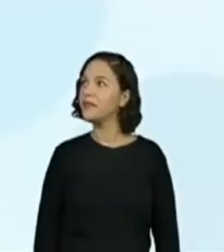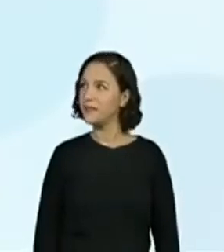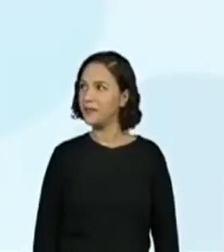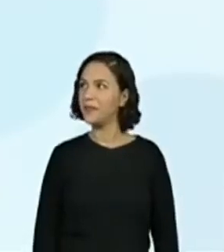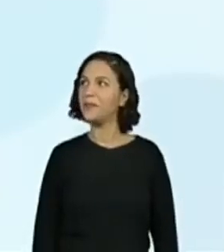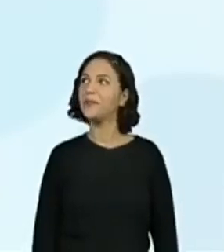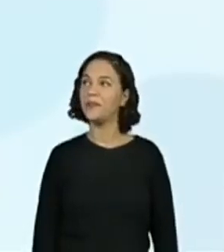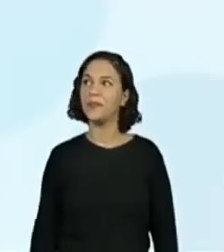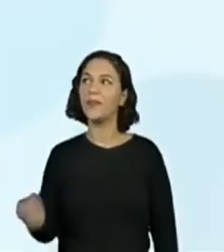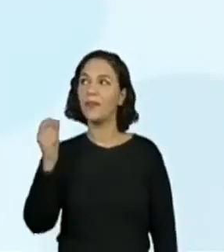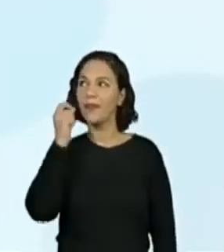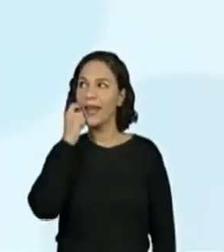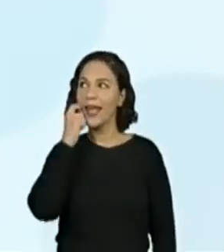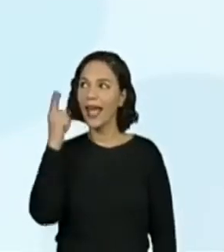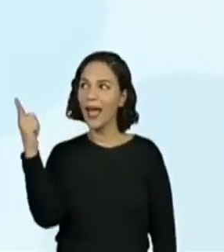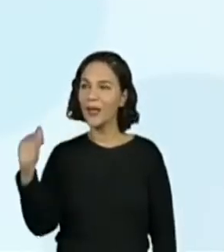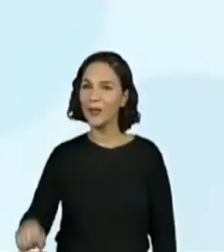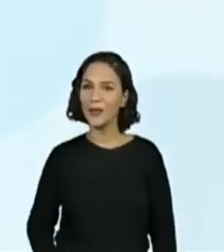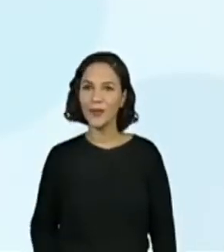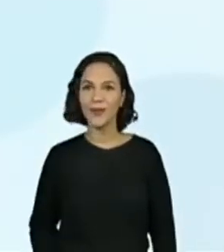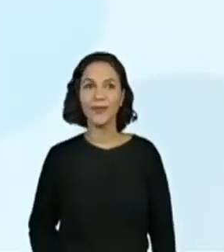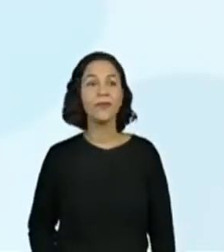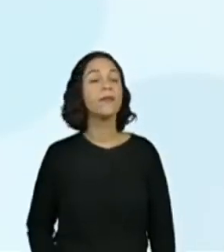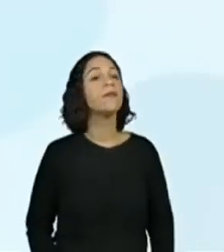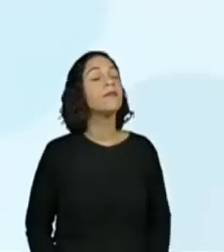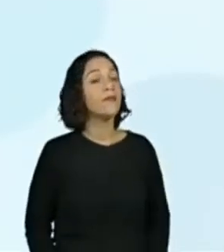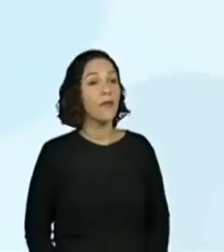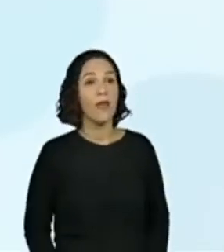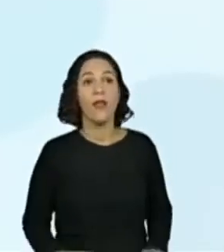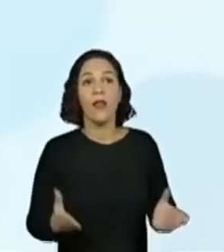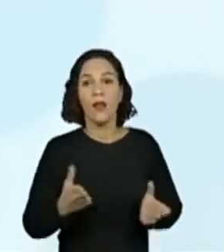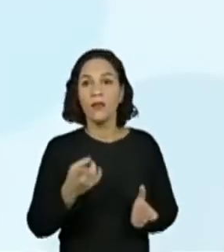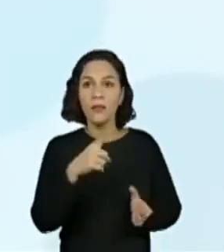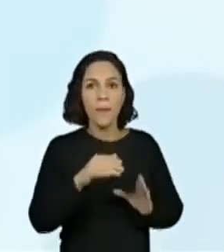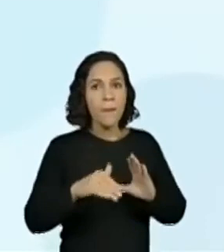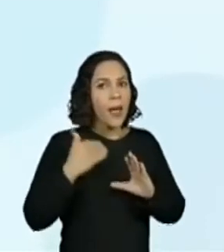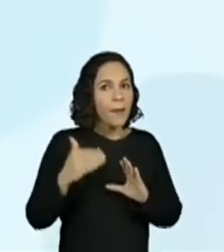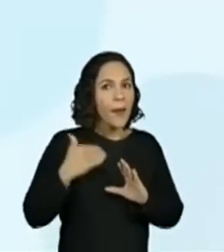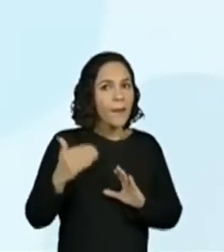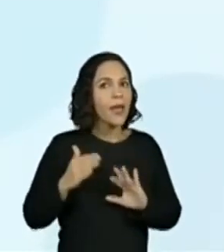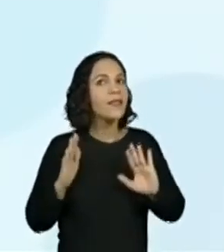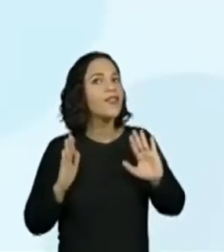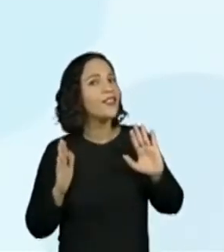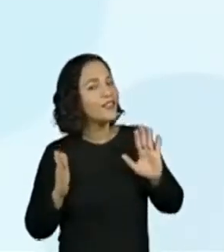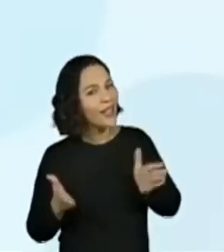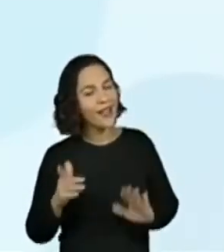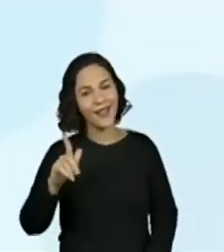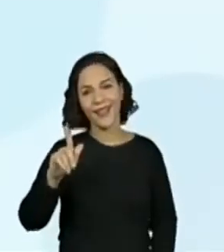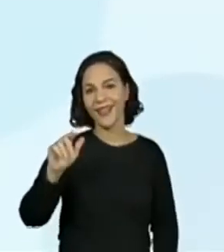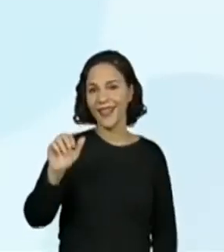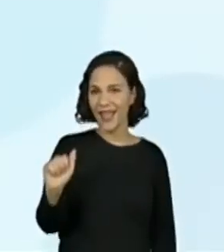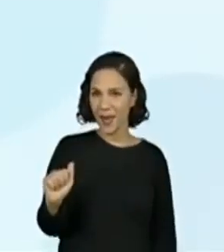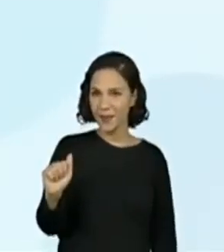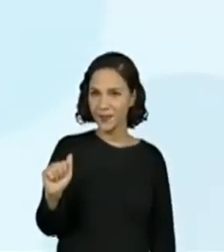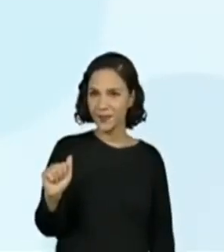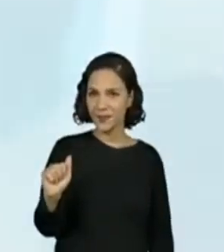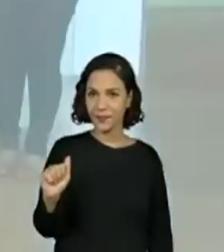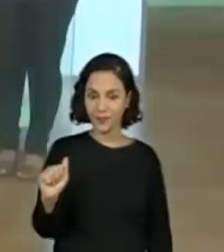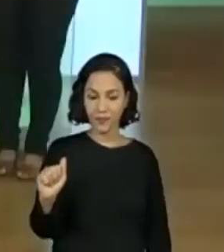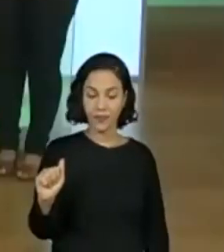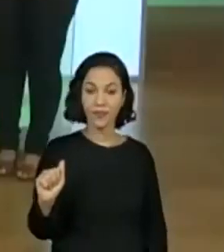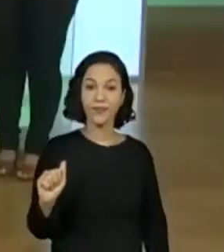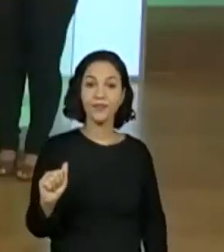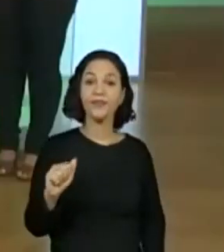Gato. Perfeito? Olha, pro, eles já estão colocando ali, né? Gá. Gá. A gente tem a